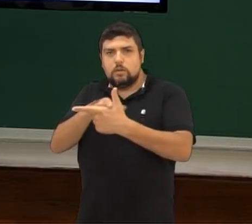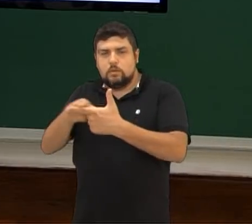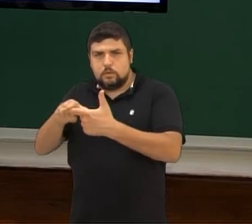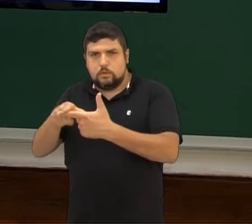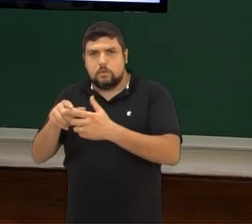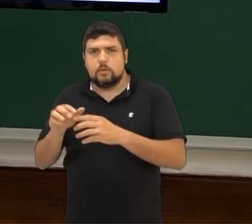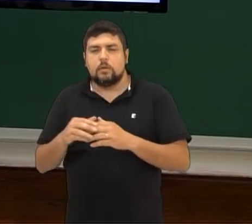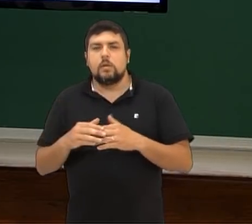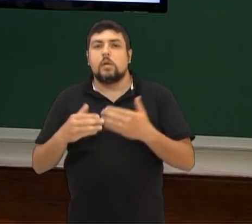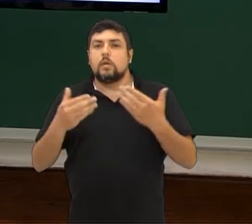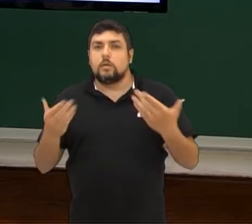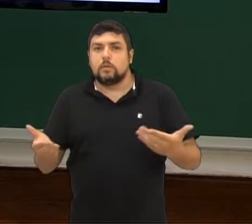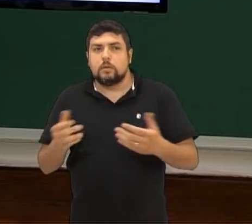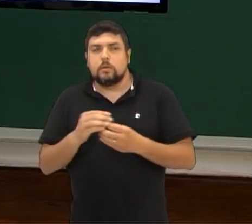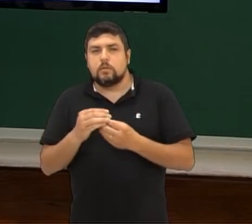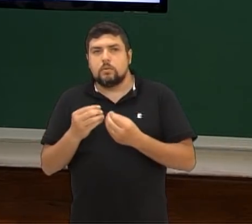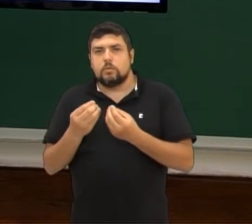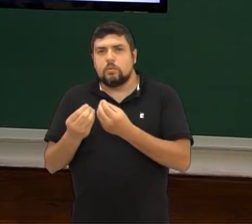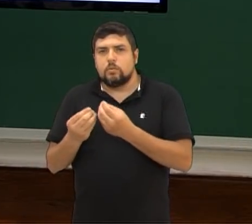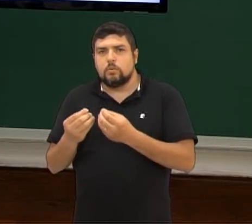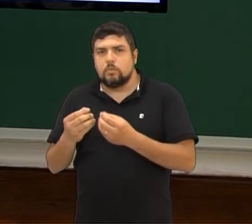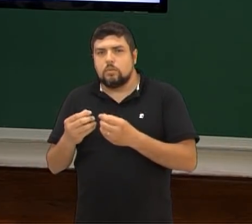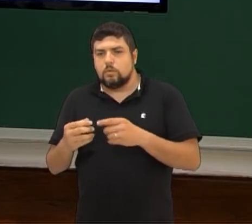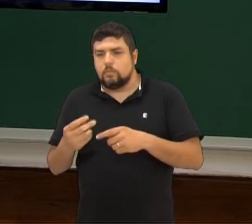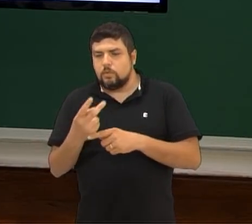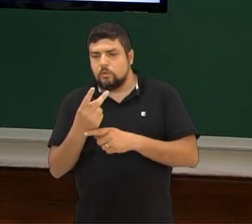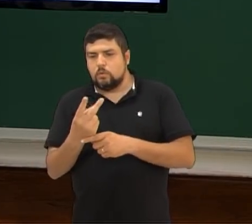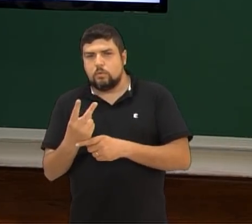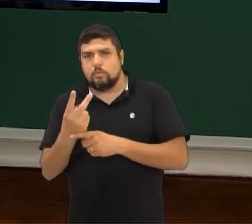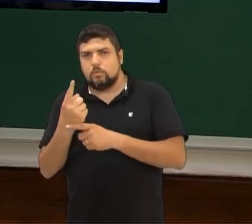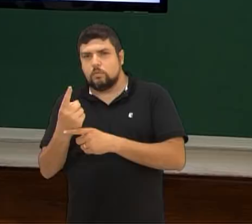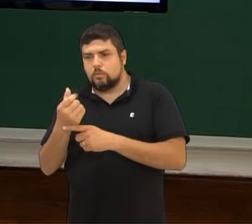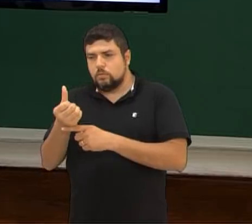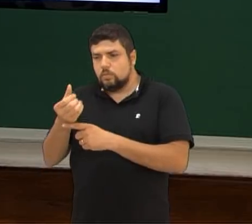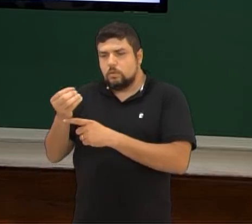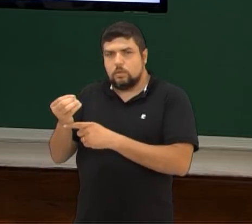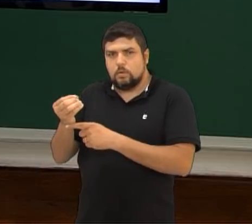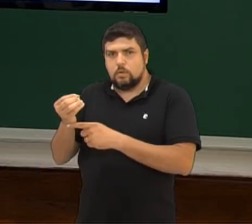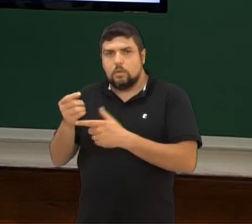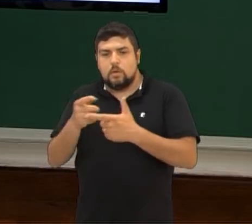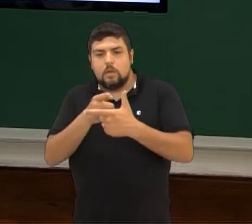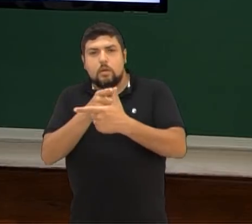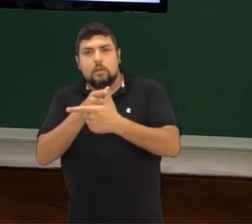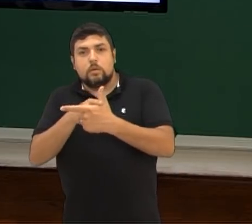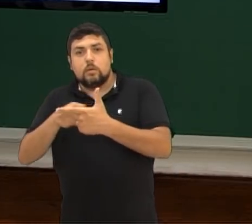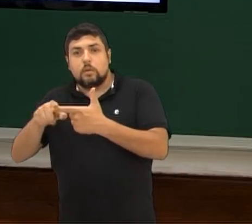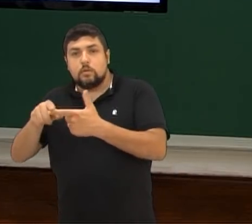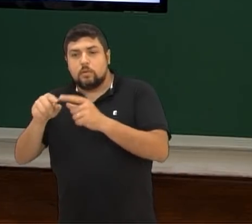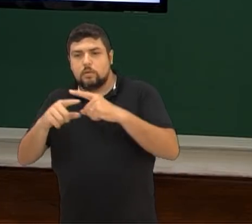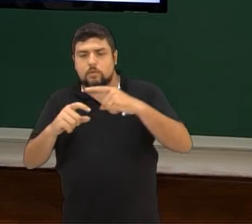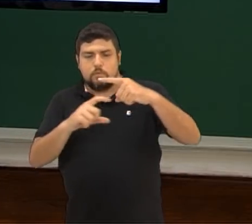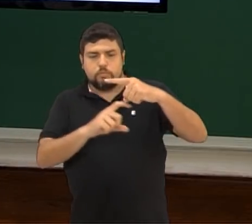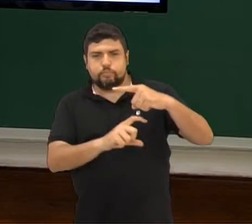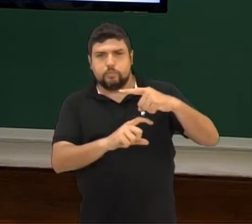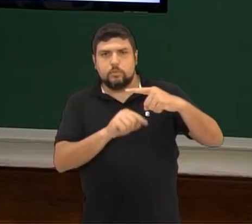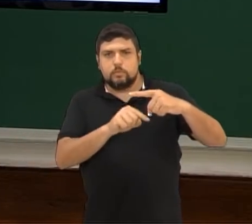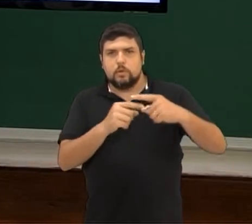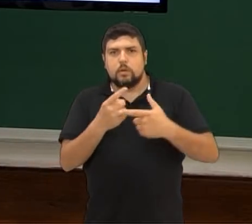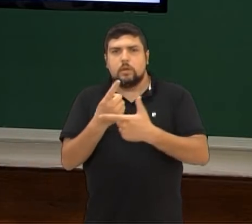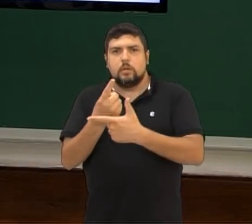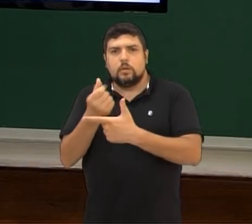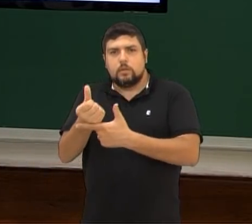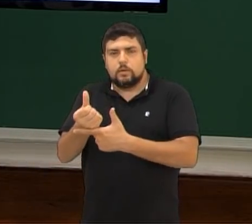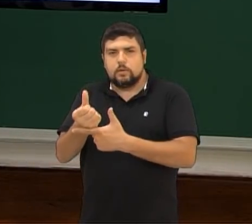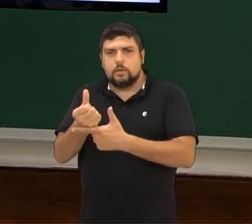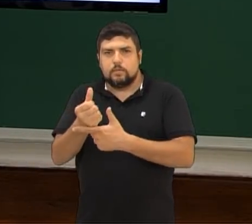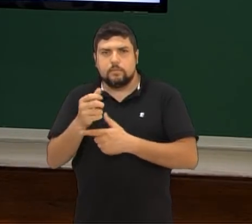o valor que você identificou nessa diagonal pelo valor que ele já tem aqui embaixo, que é 16, dos